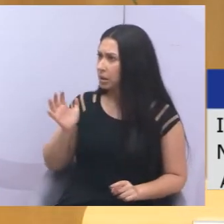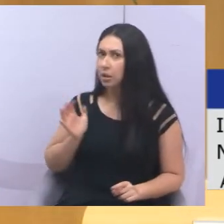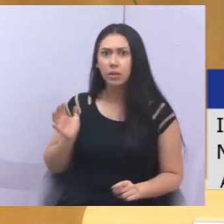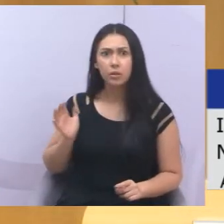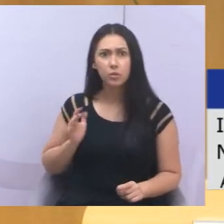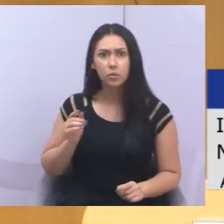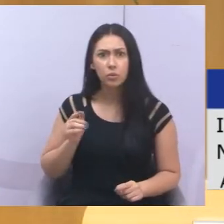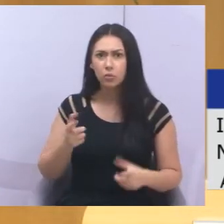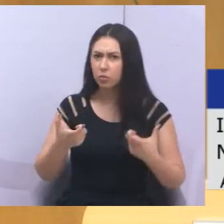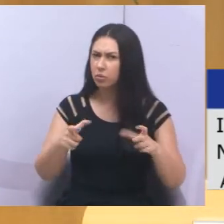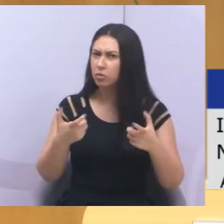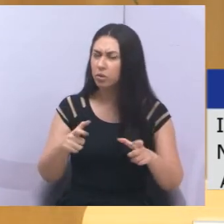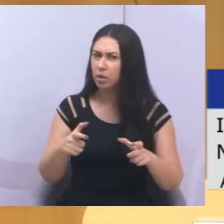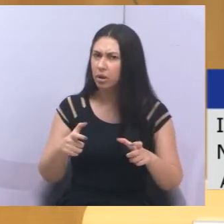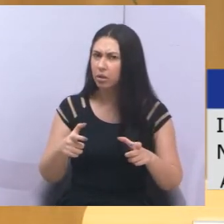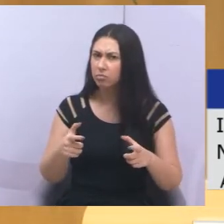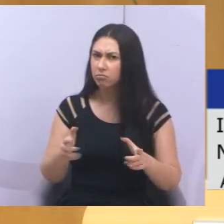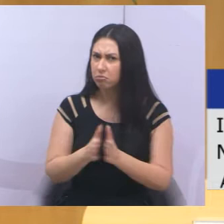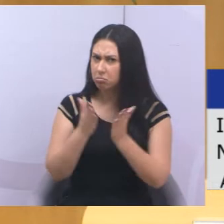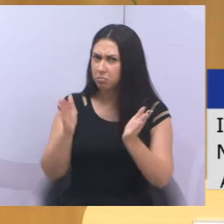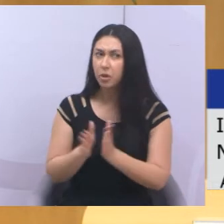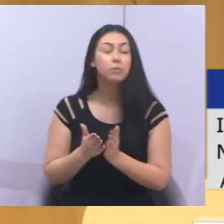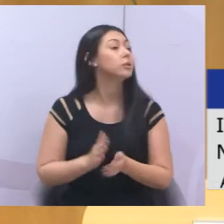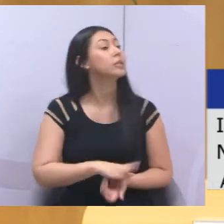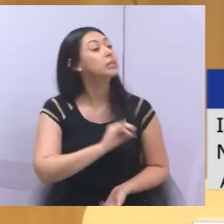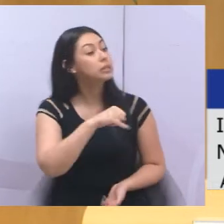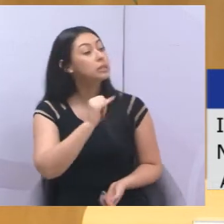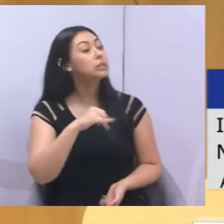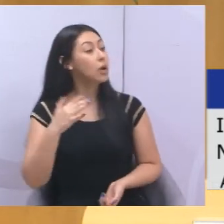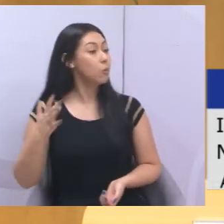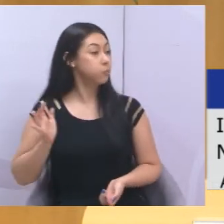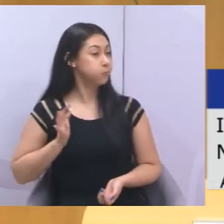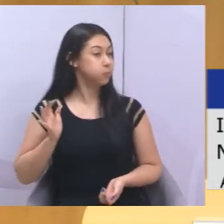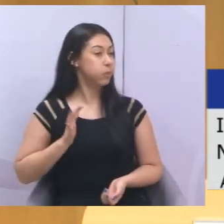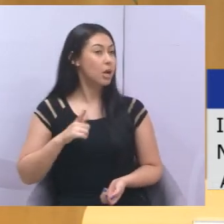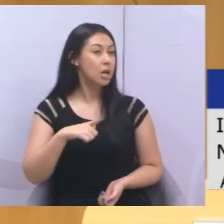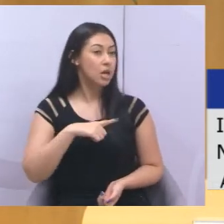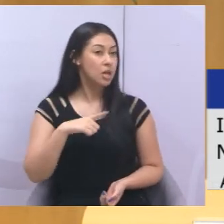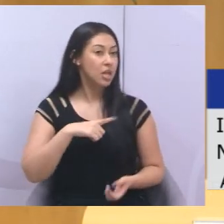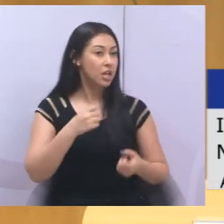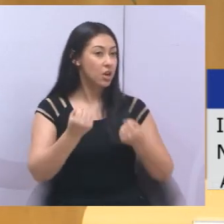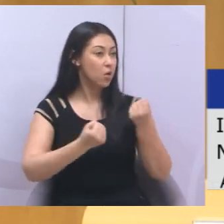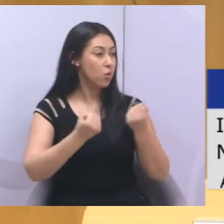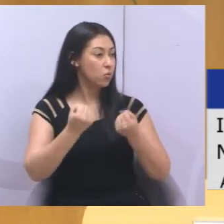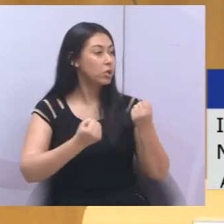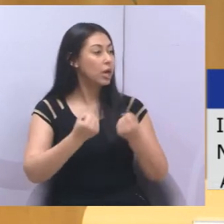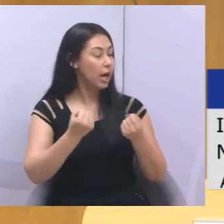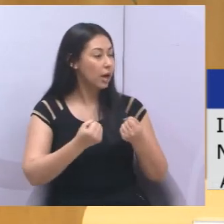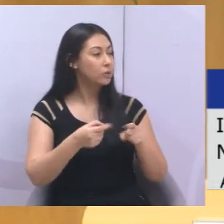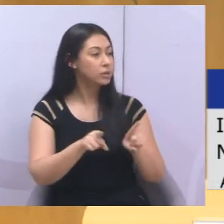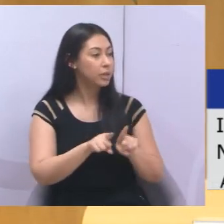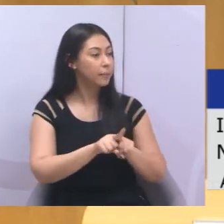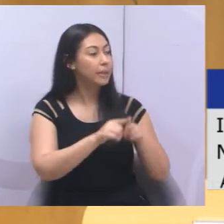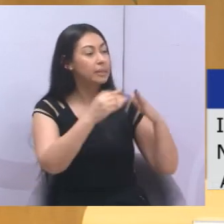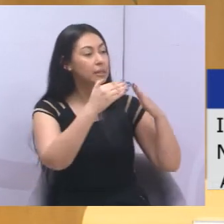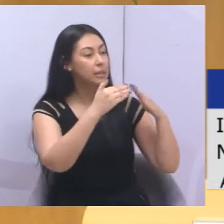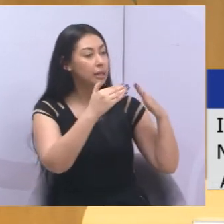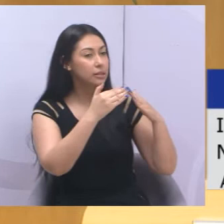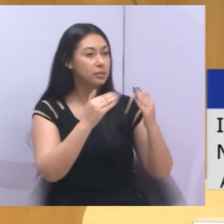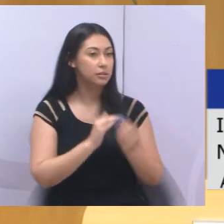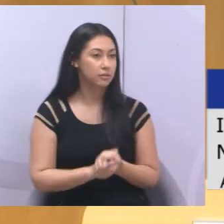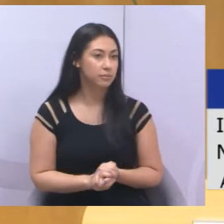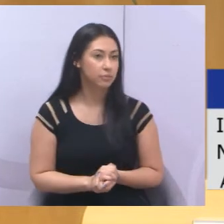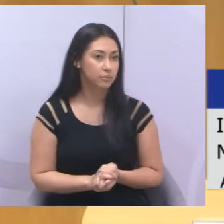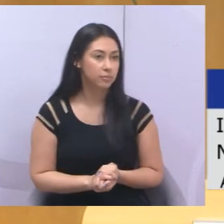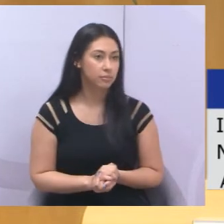extrema pobreza. Sabe que ela virou para mim? Doutor, o cara é rico. O cara tem um Voyage e um quarto só para ele.